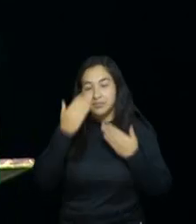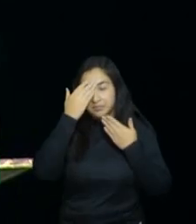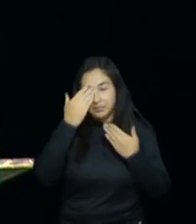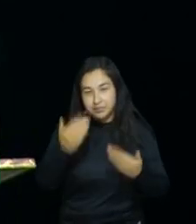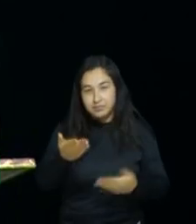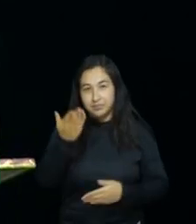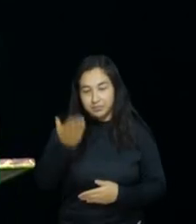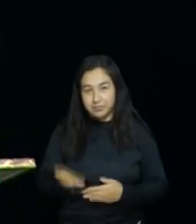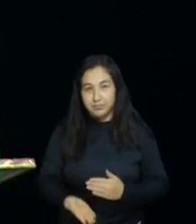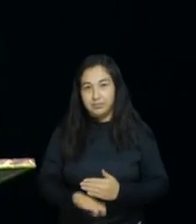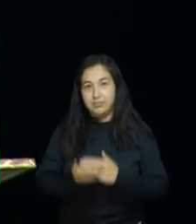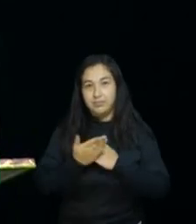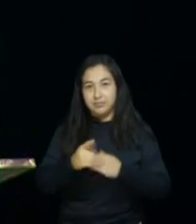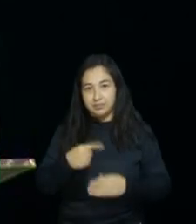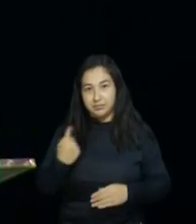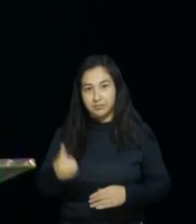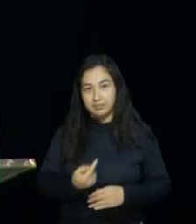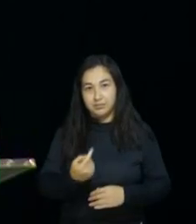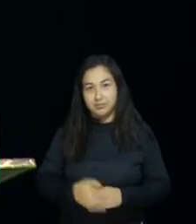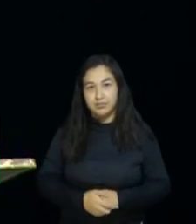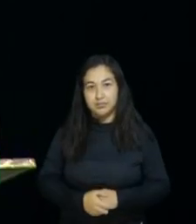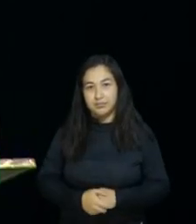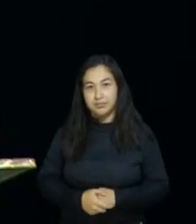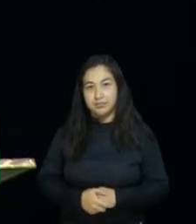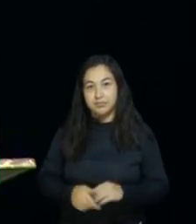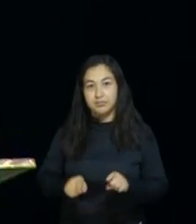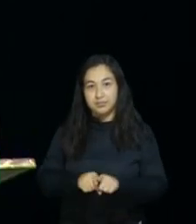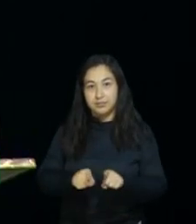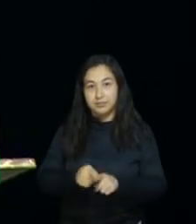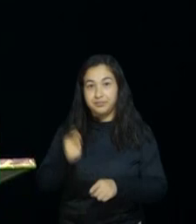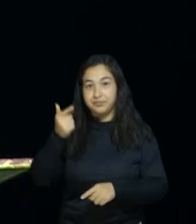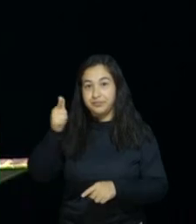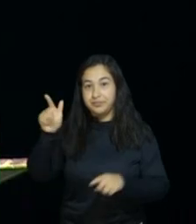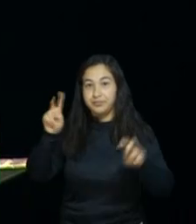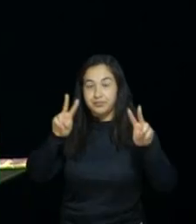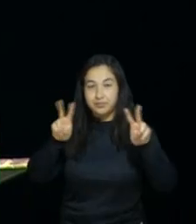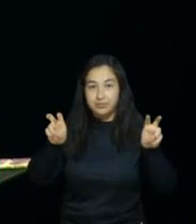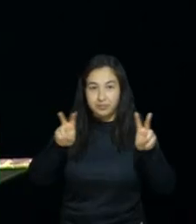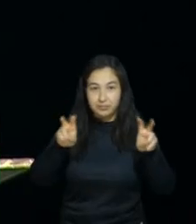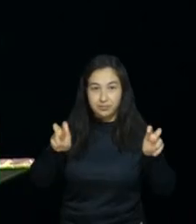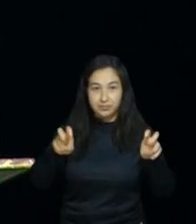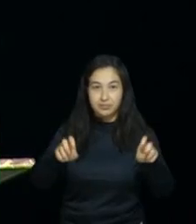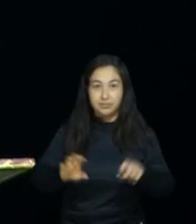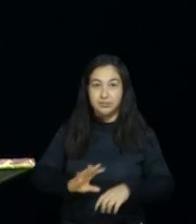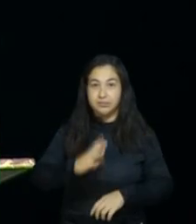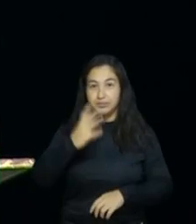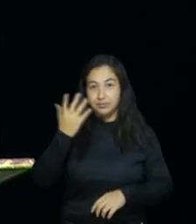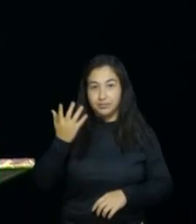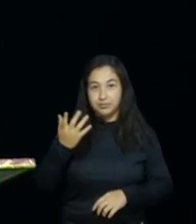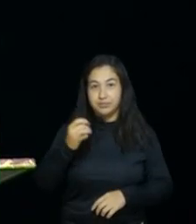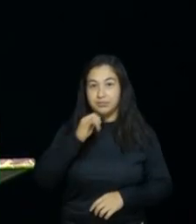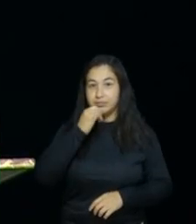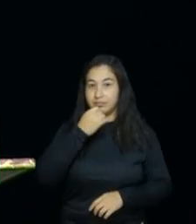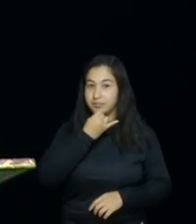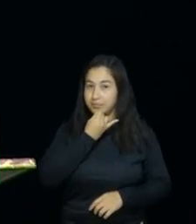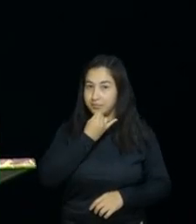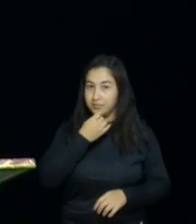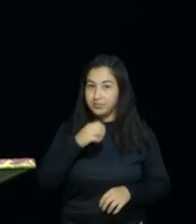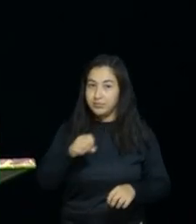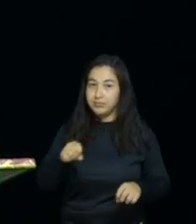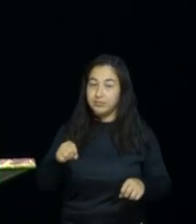foi fantástico. Eu queria trocar um pouco de assunto aqui para a gente falar um pouquinho da tragédia que está acontecendo no Rio Grande do